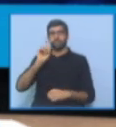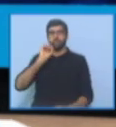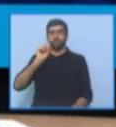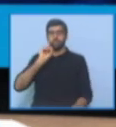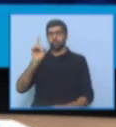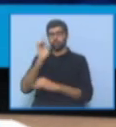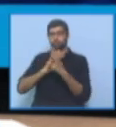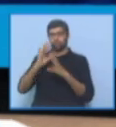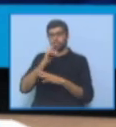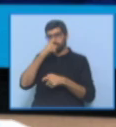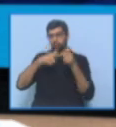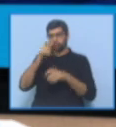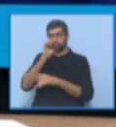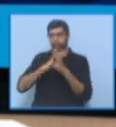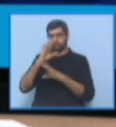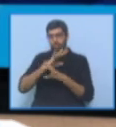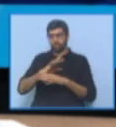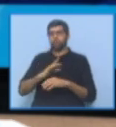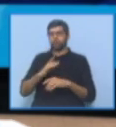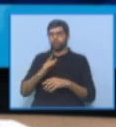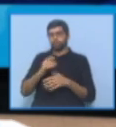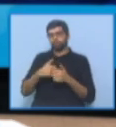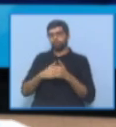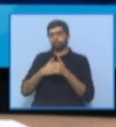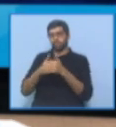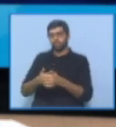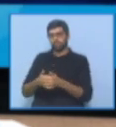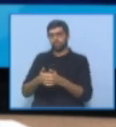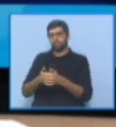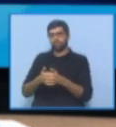que a Europa e os europeus seguissem também aqui,